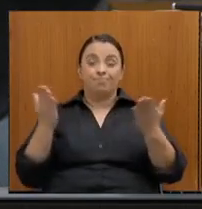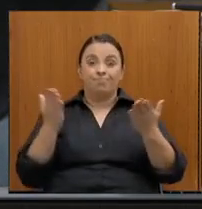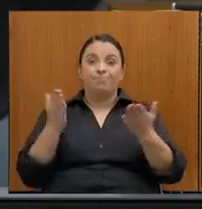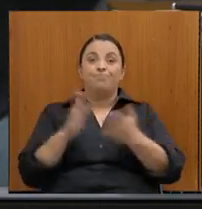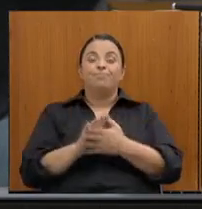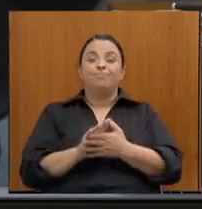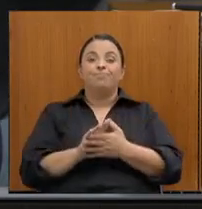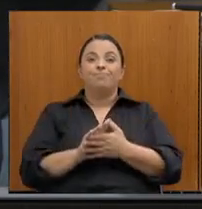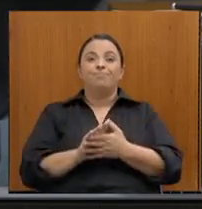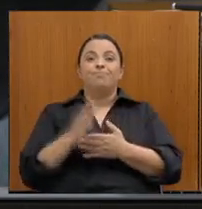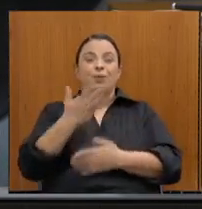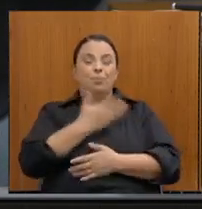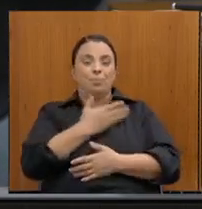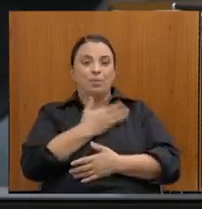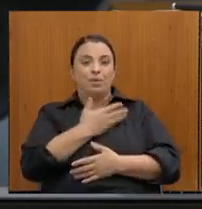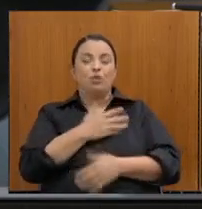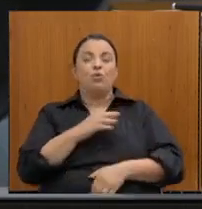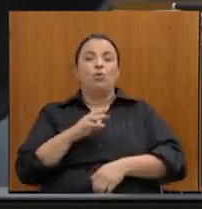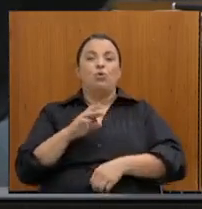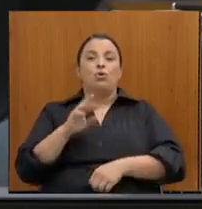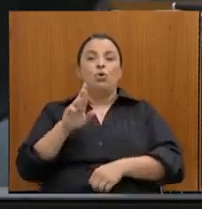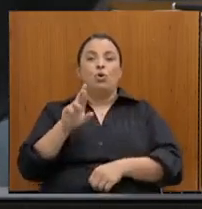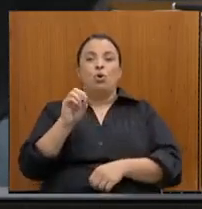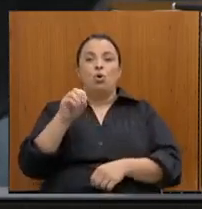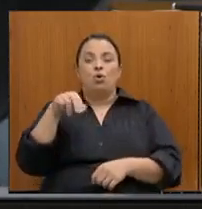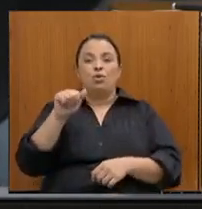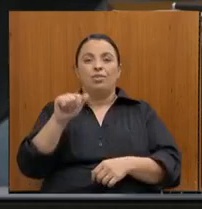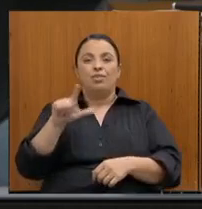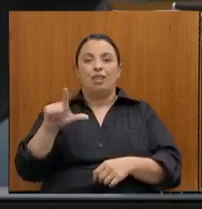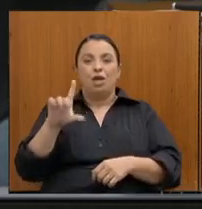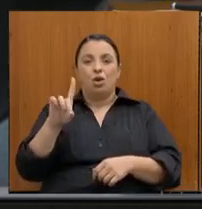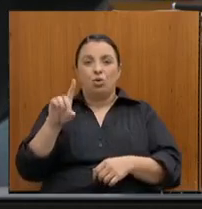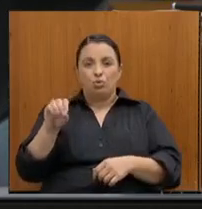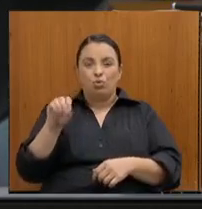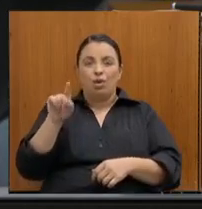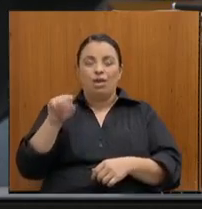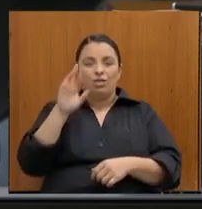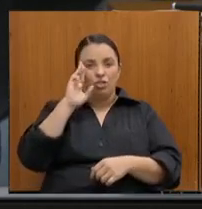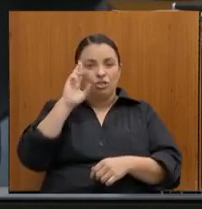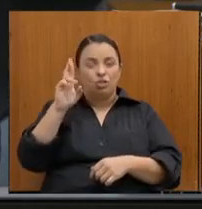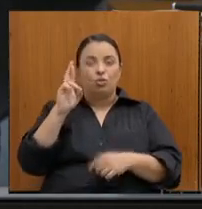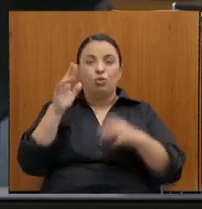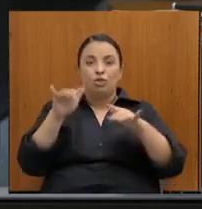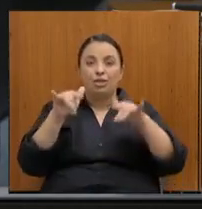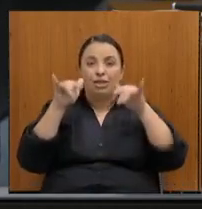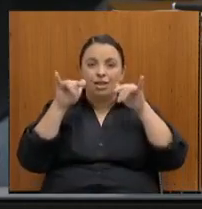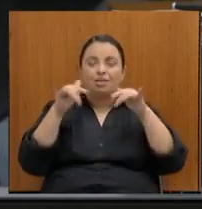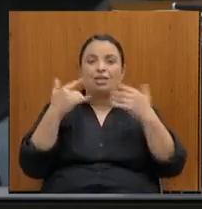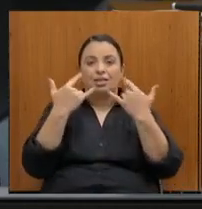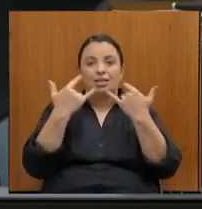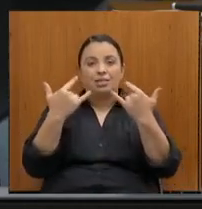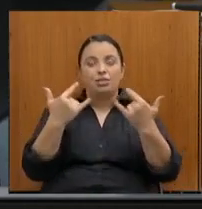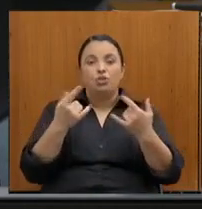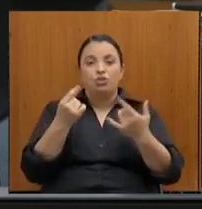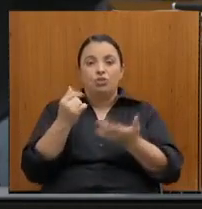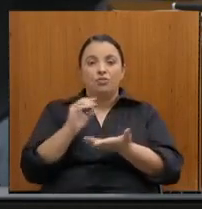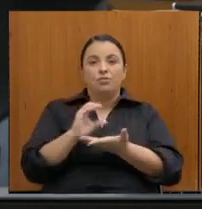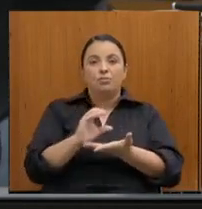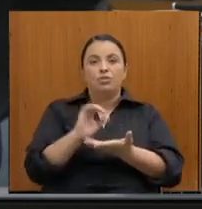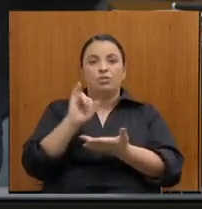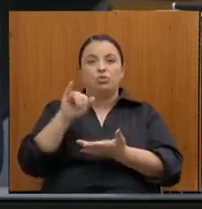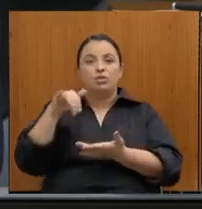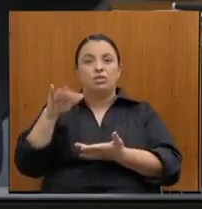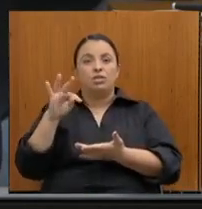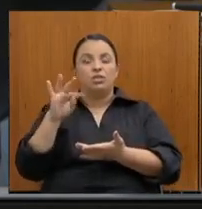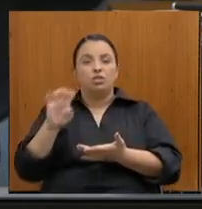amigo Ronaldo barquete é diretor de atração de investimentos do índio e que